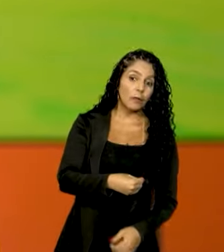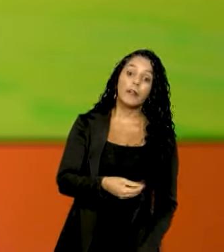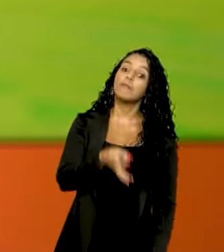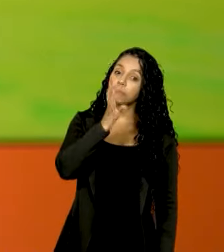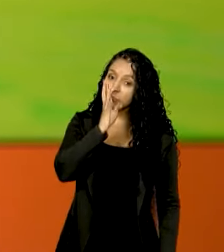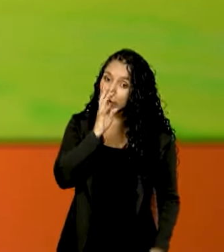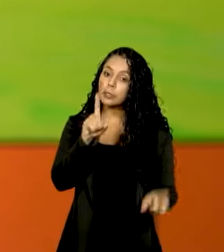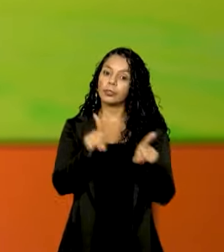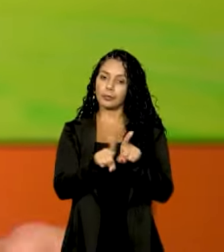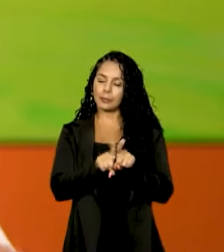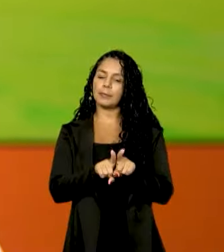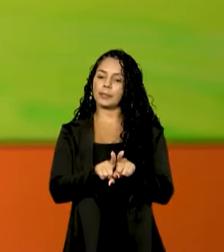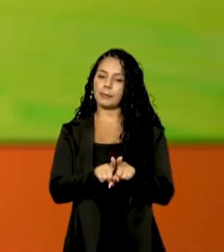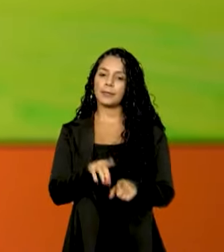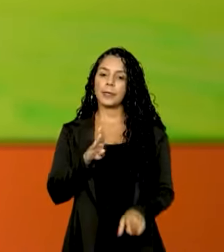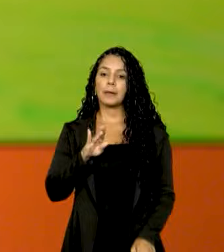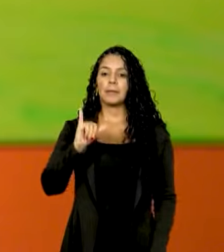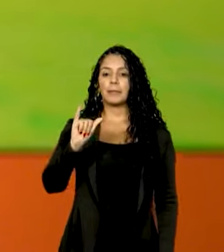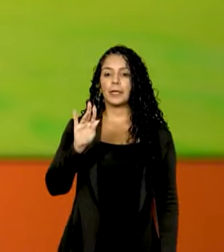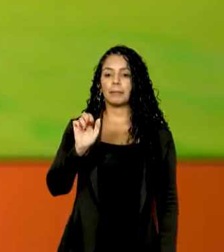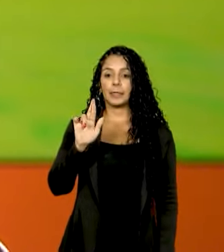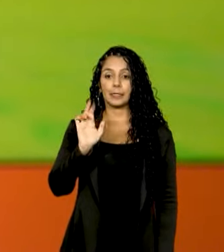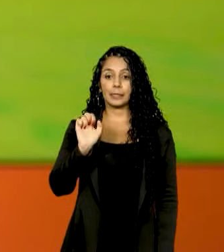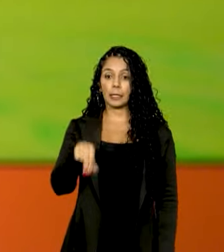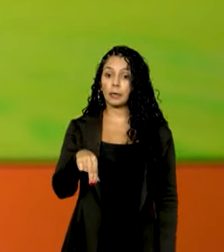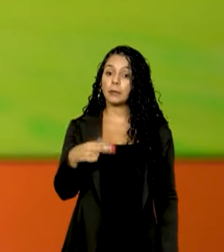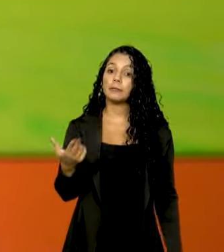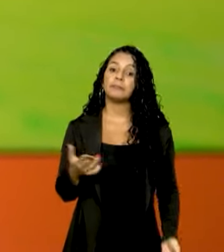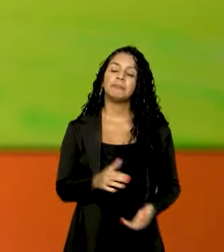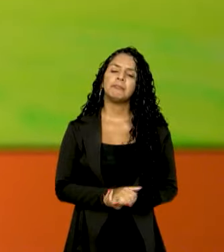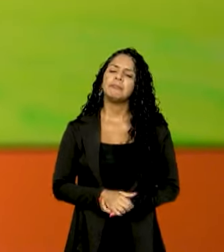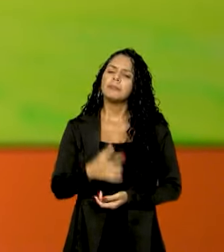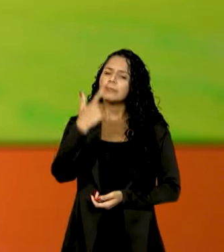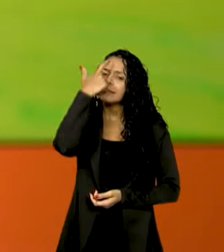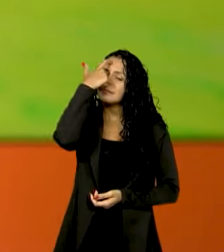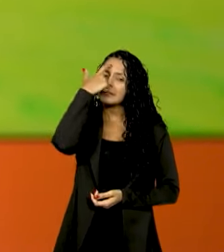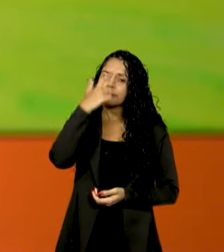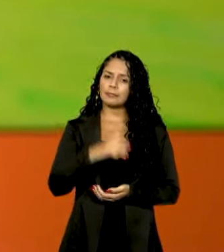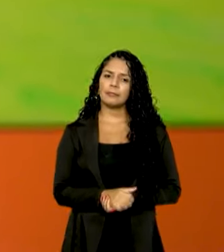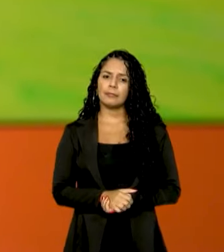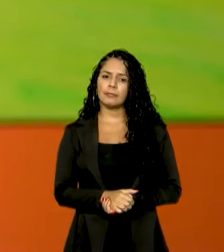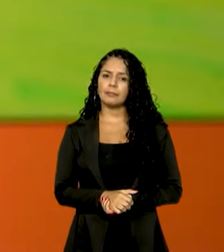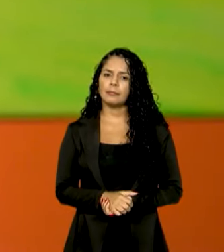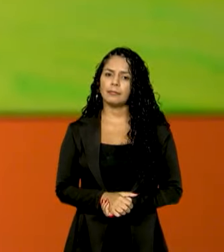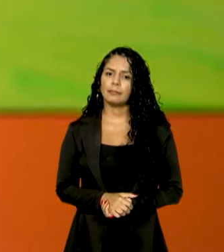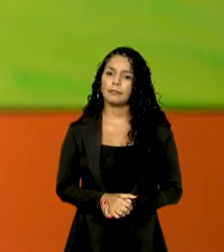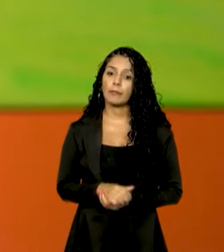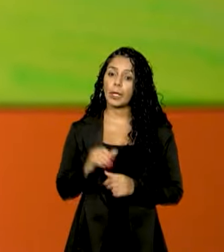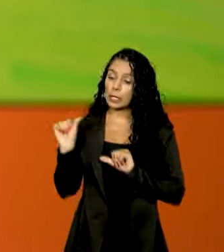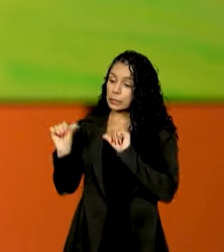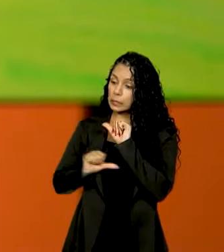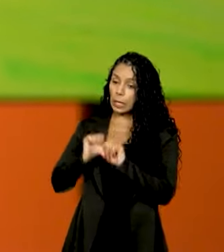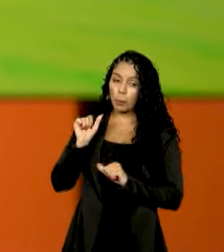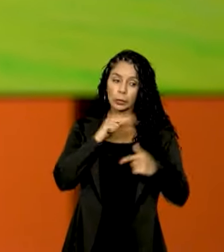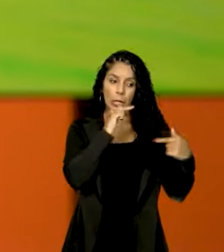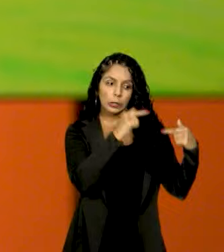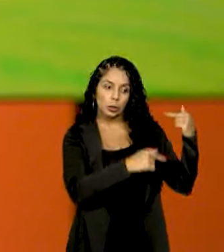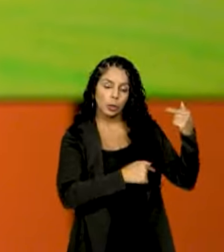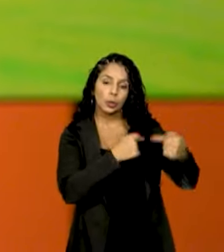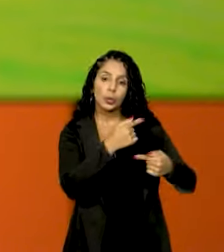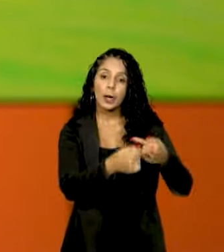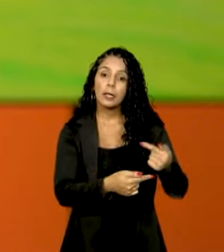Bia. A Bia Bedran. Sim. E aí eu fico pensando, essa passada de geração de uma